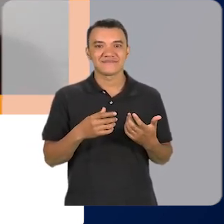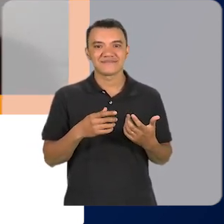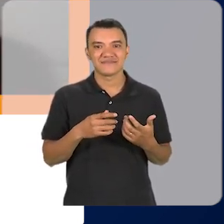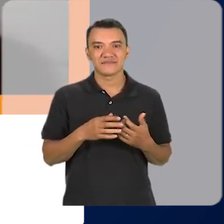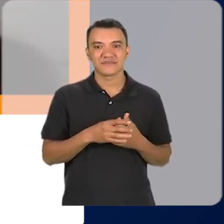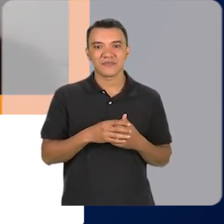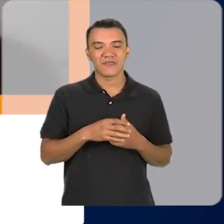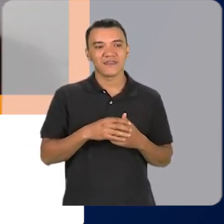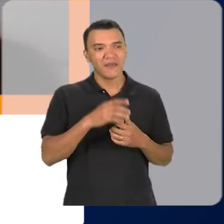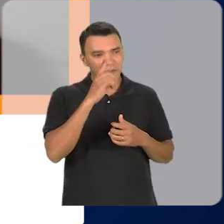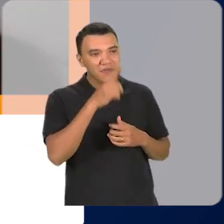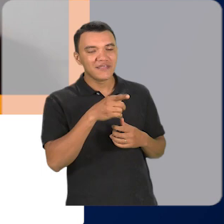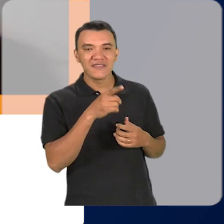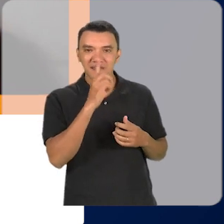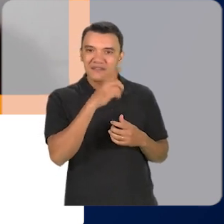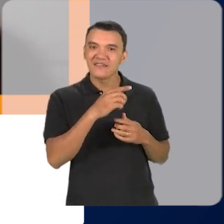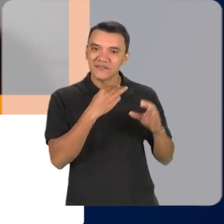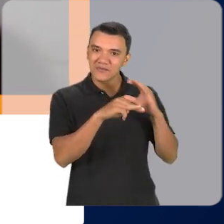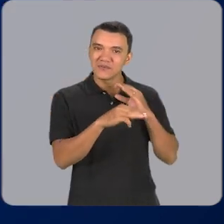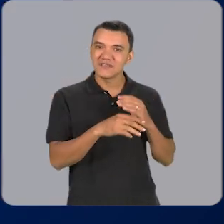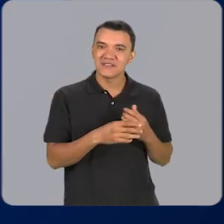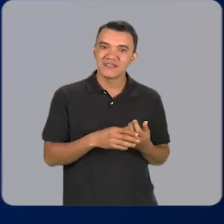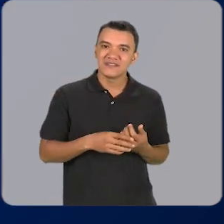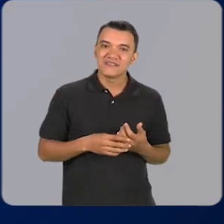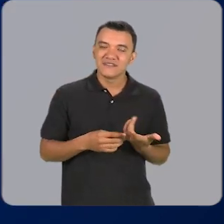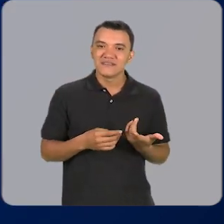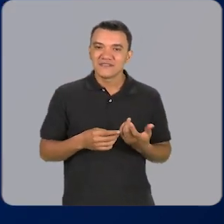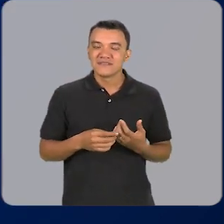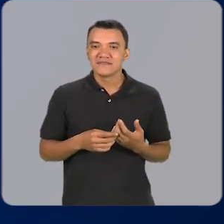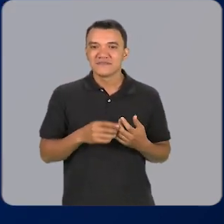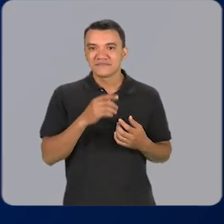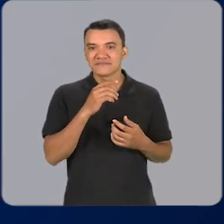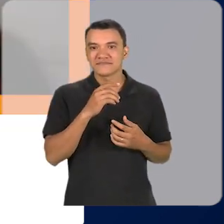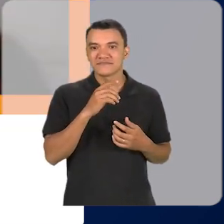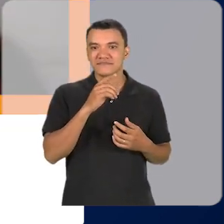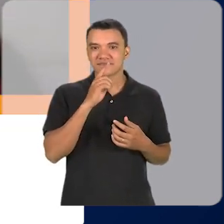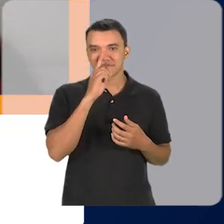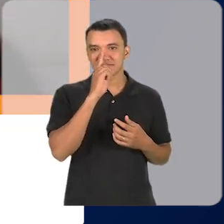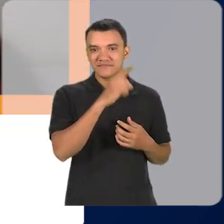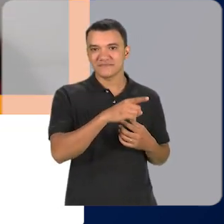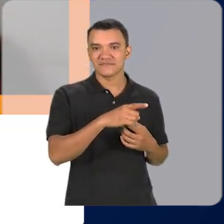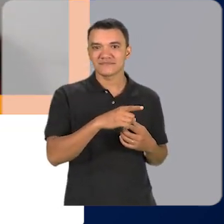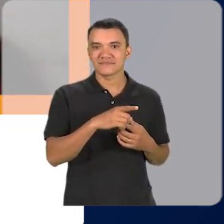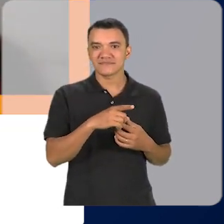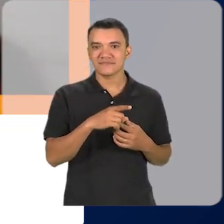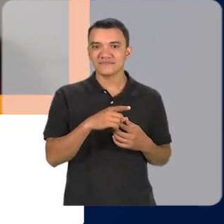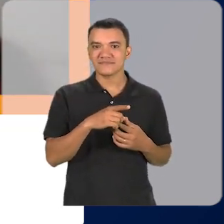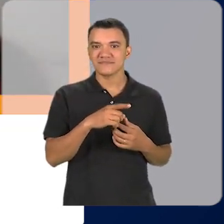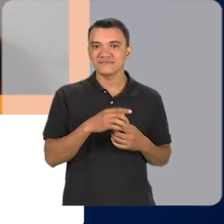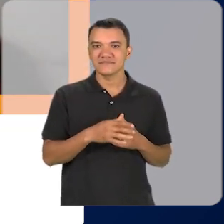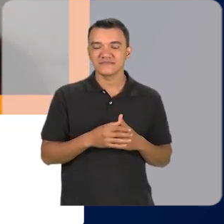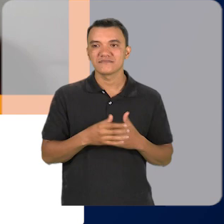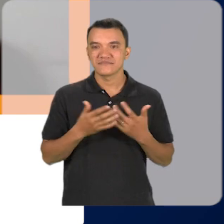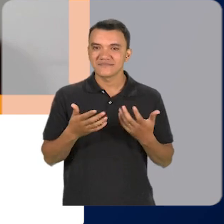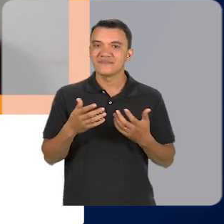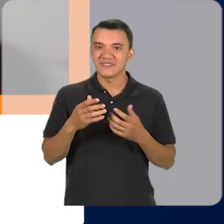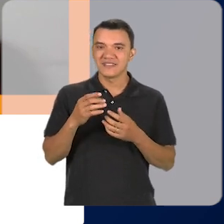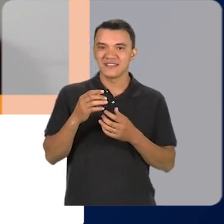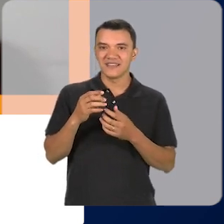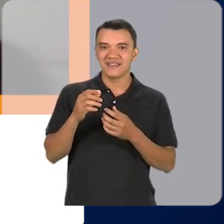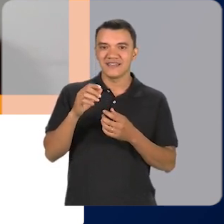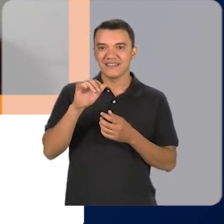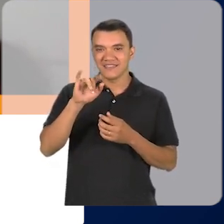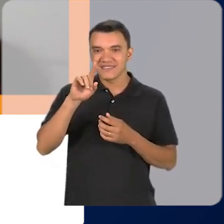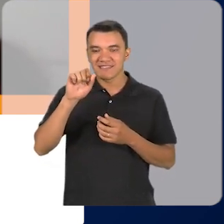Cris e a equipe, a gente mandou foi? Olha aí. cuscuz ideal para ela saborear. Passa que de